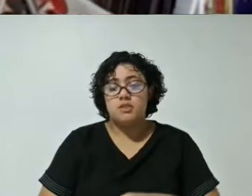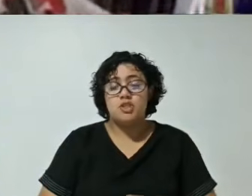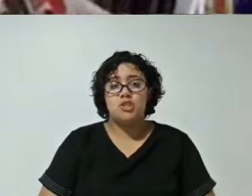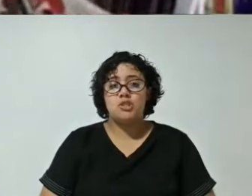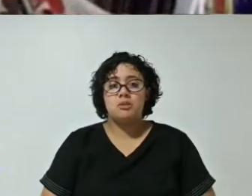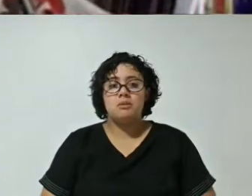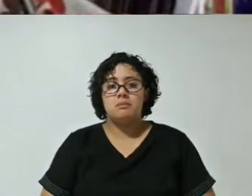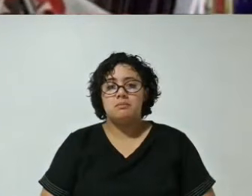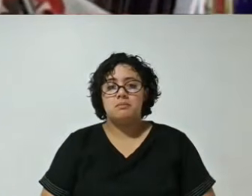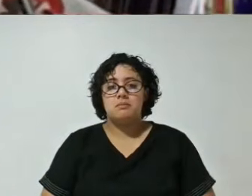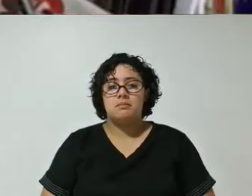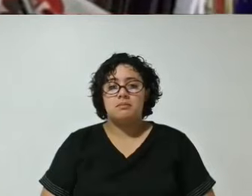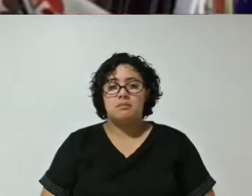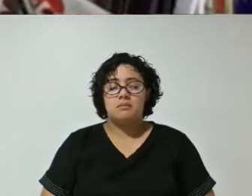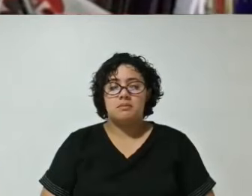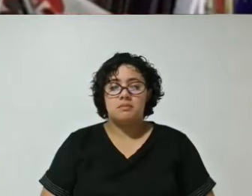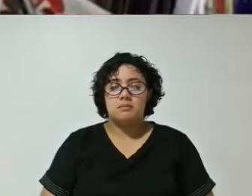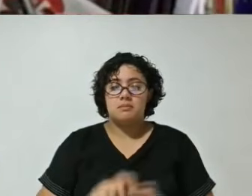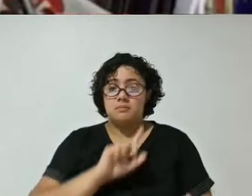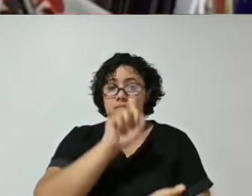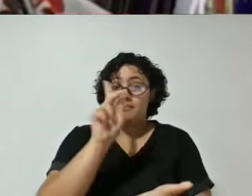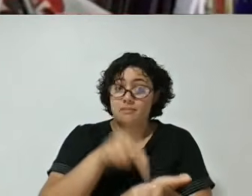grande, né? exatamente.